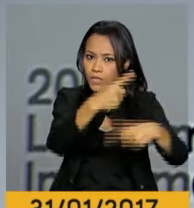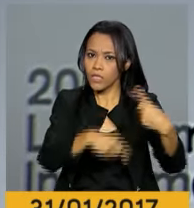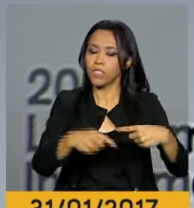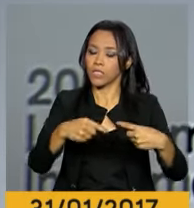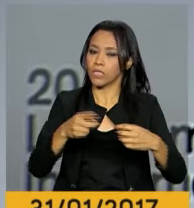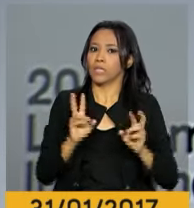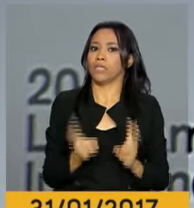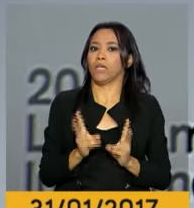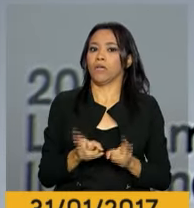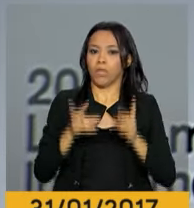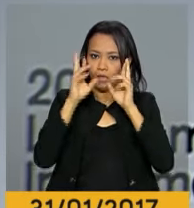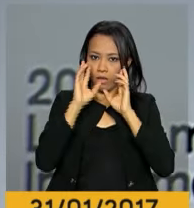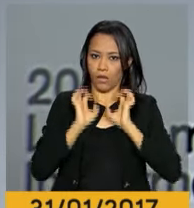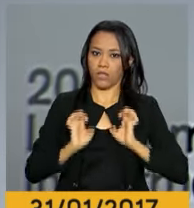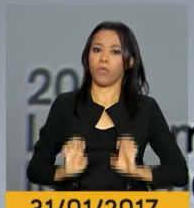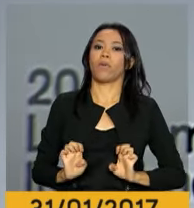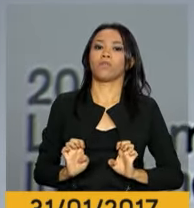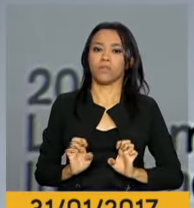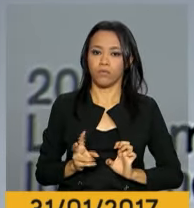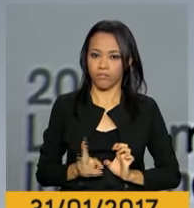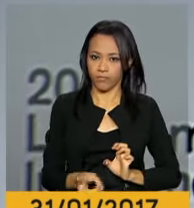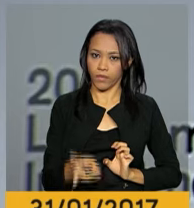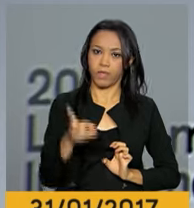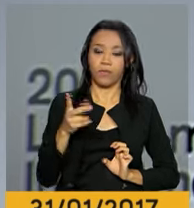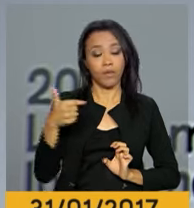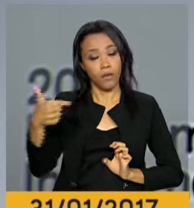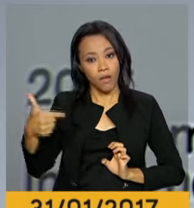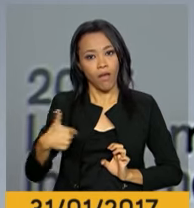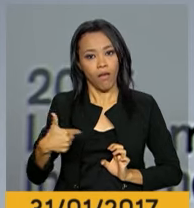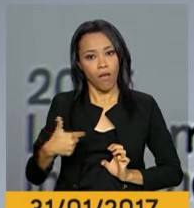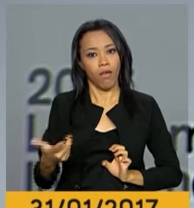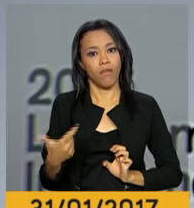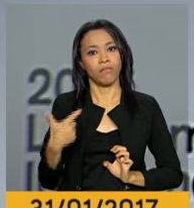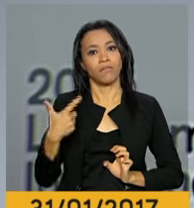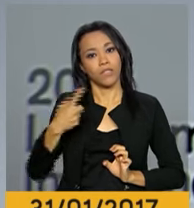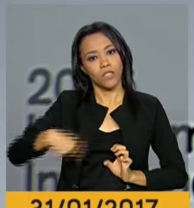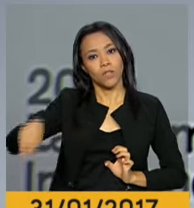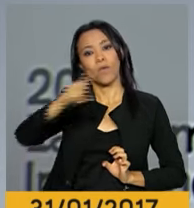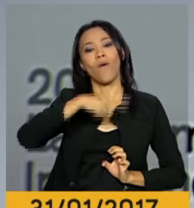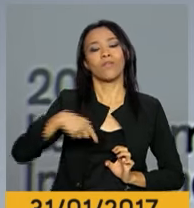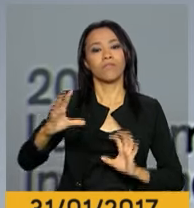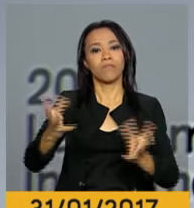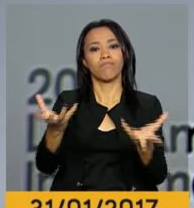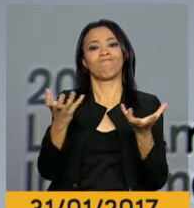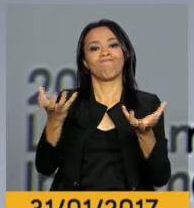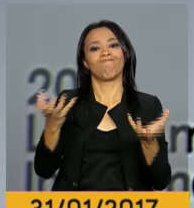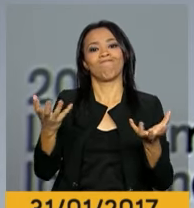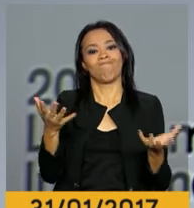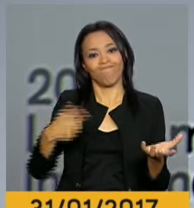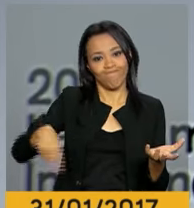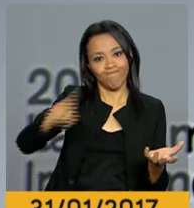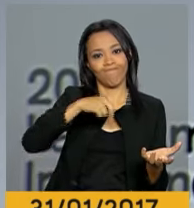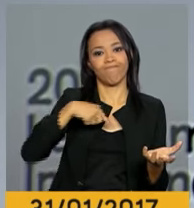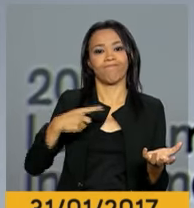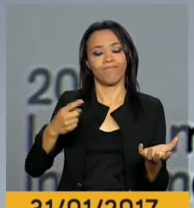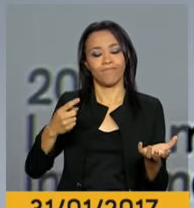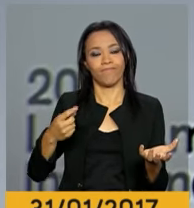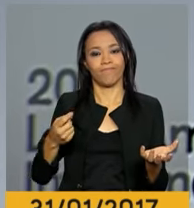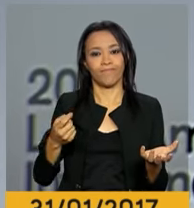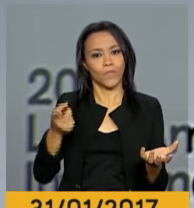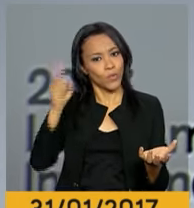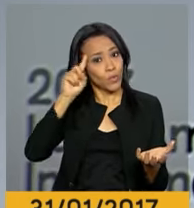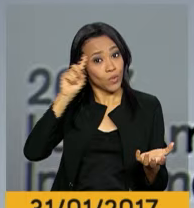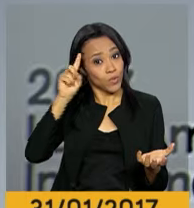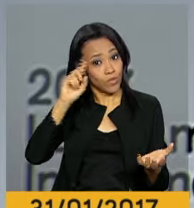ético esta esta este é o é o quadro com que nós todos eh nos deparamos eh nos